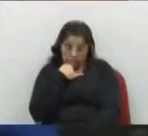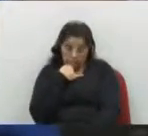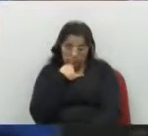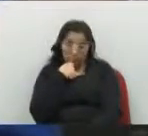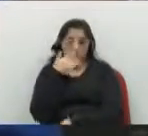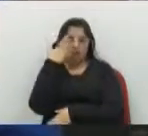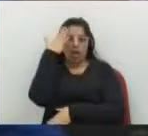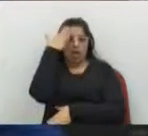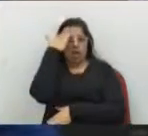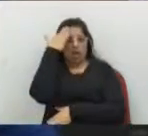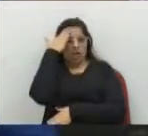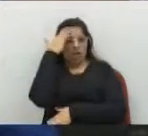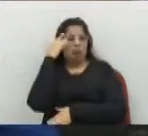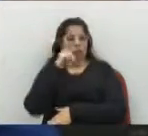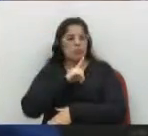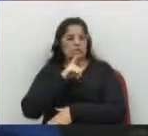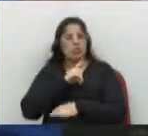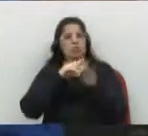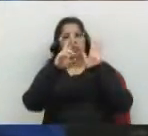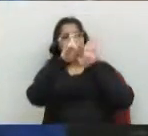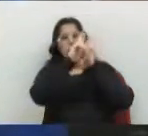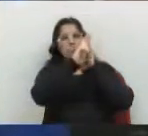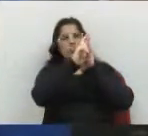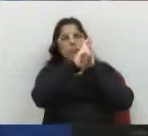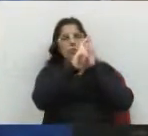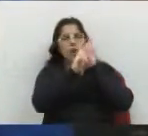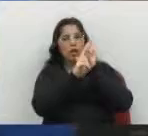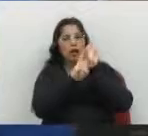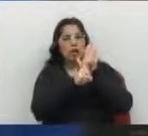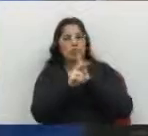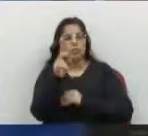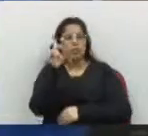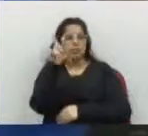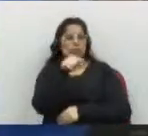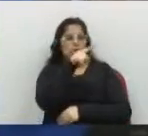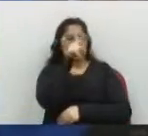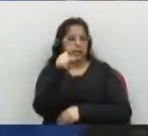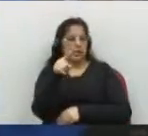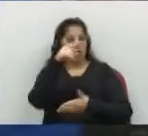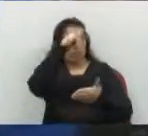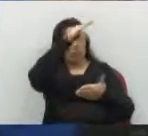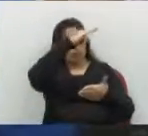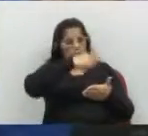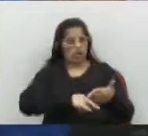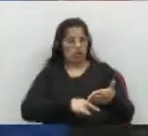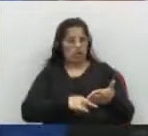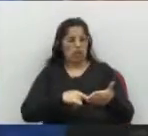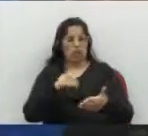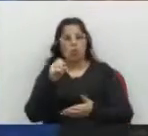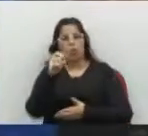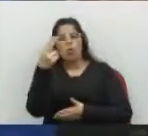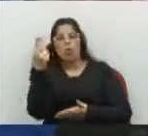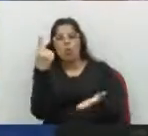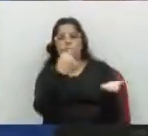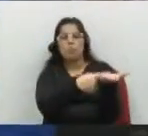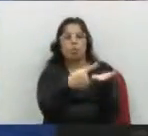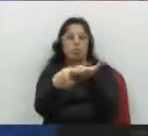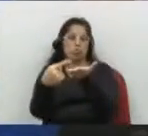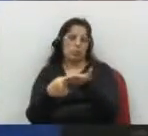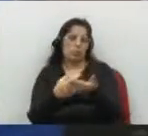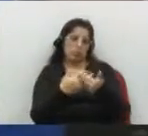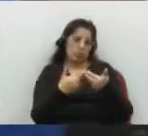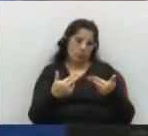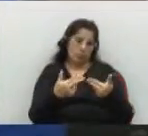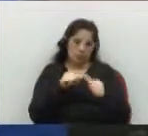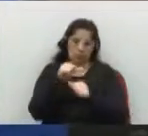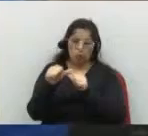normas jurídicas para se romper contrato ou para se fazer algum acerto nesse quesito. Mas